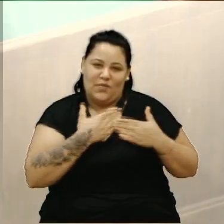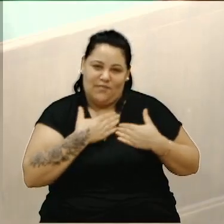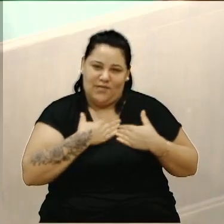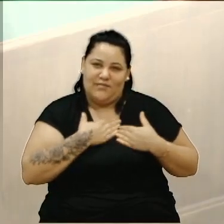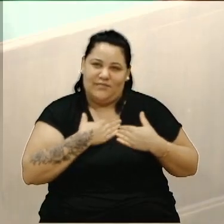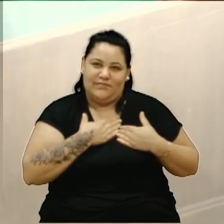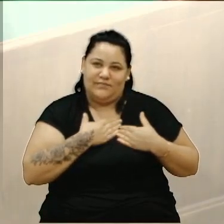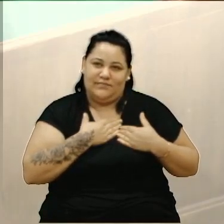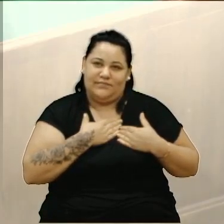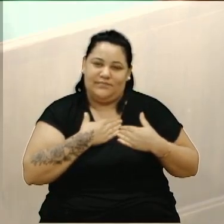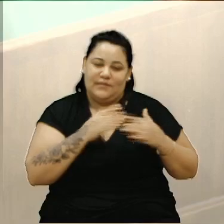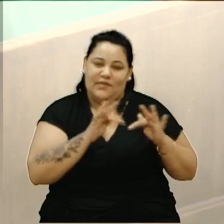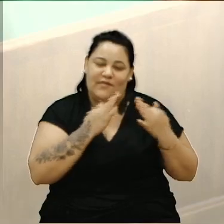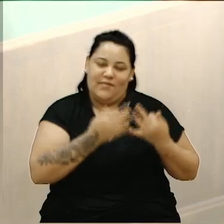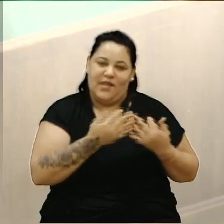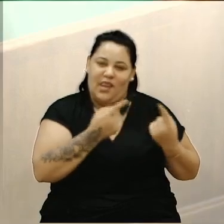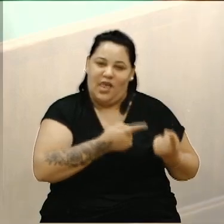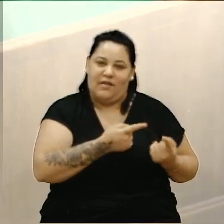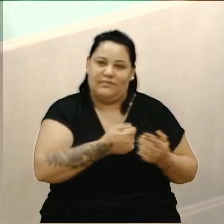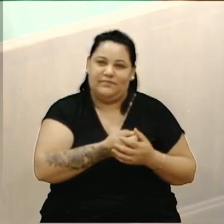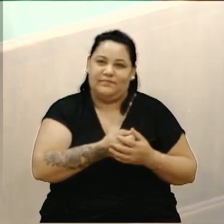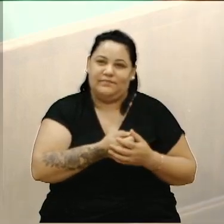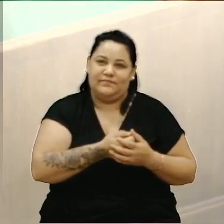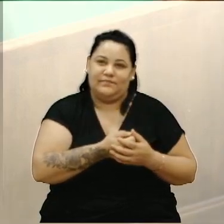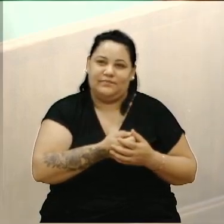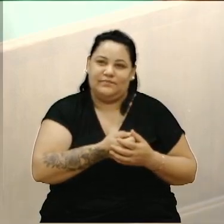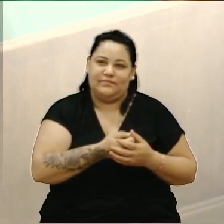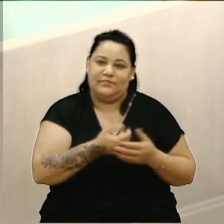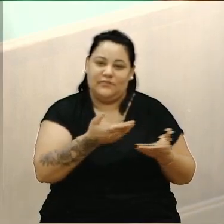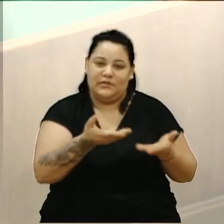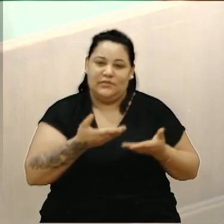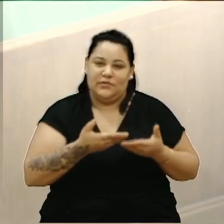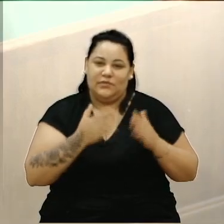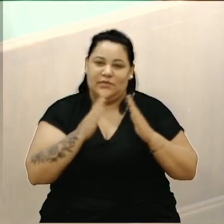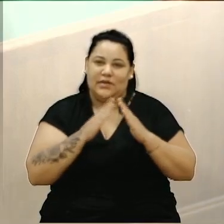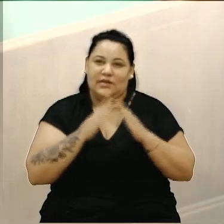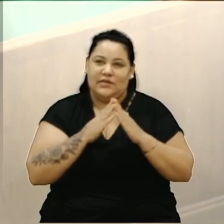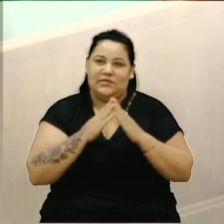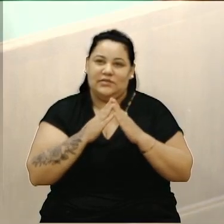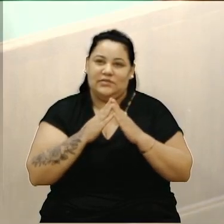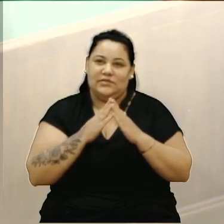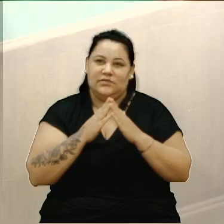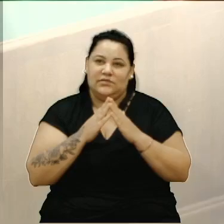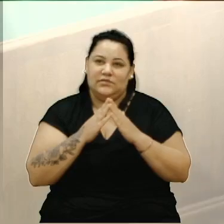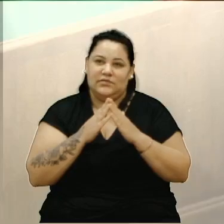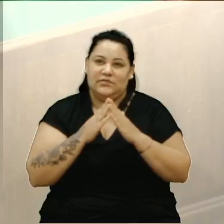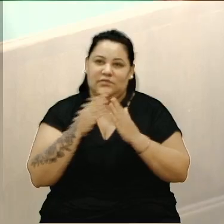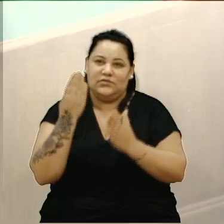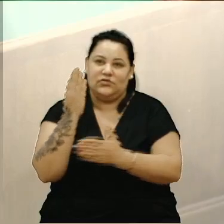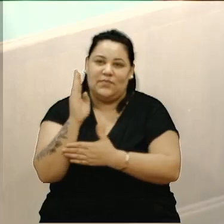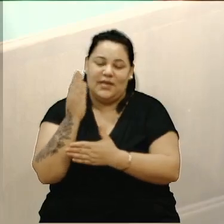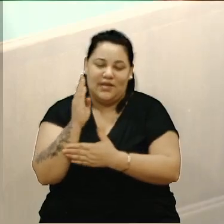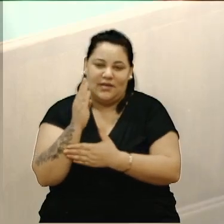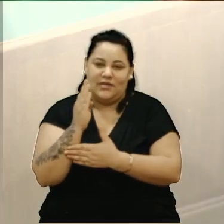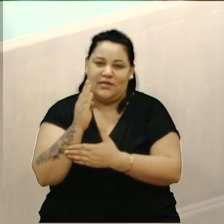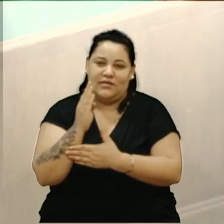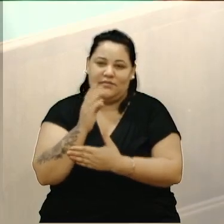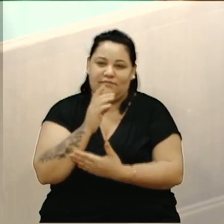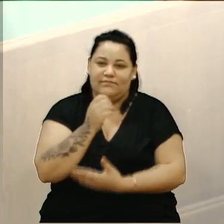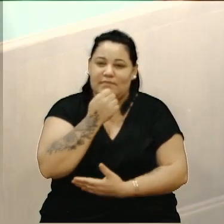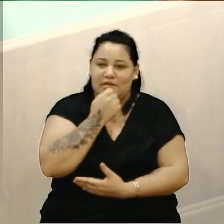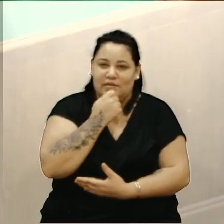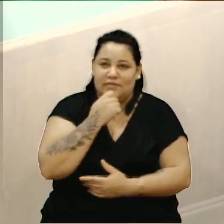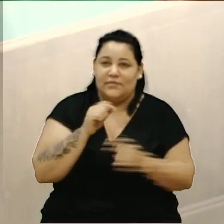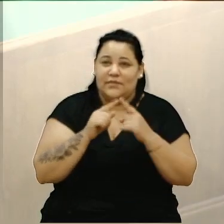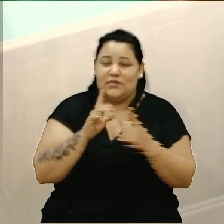que estavam lá. Vocês vão receber uma casa de madeira, de tijolo, uma casa gelada, mas o amor próprio, a fé